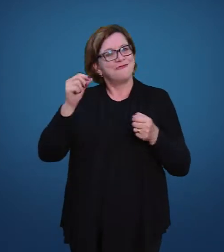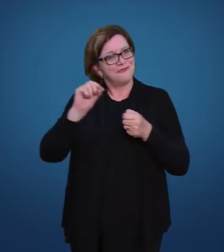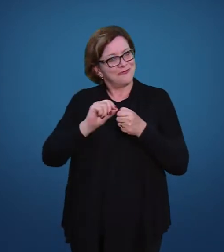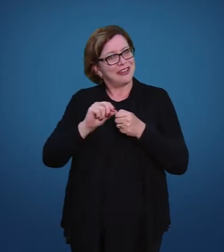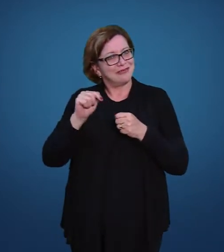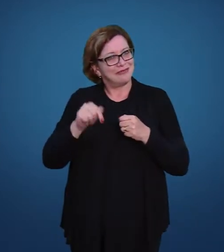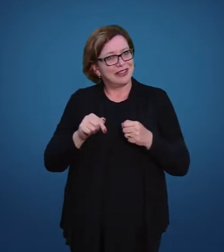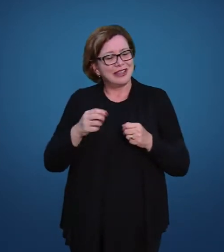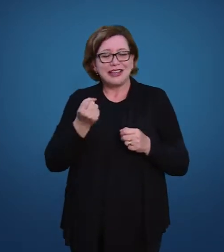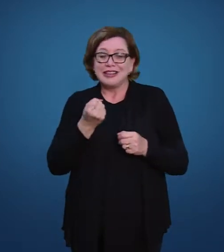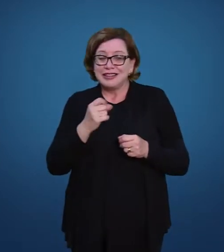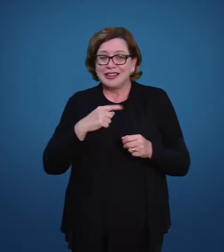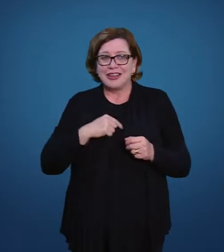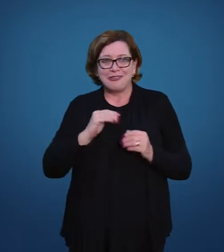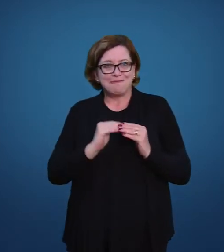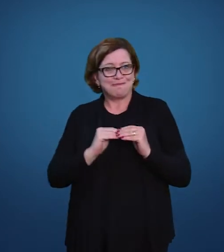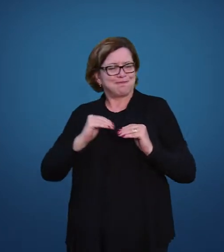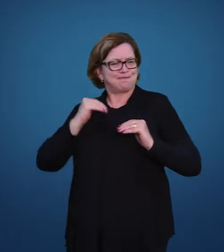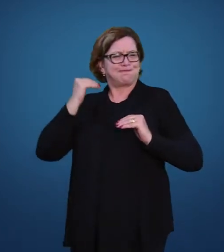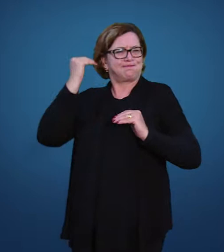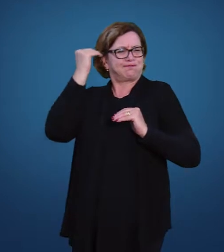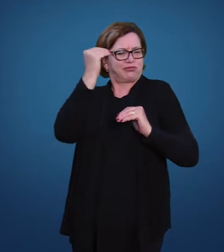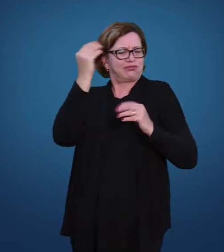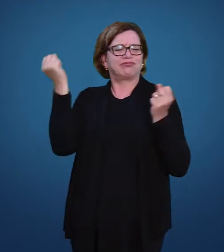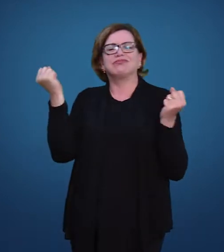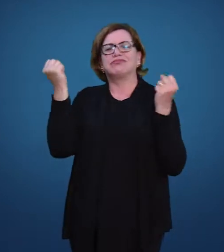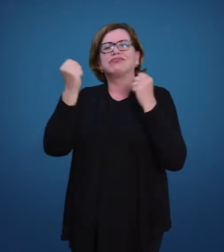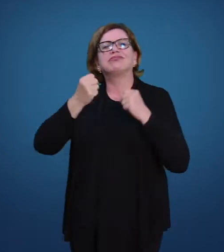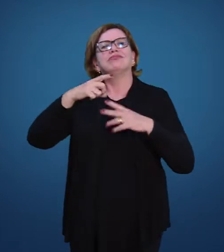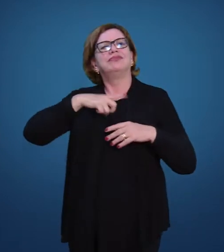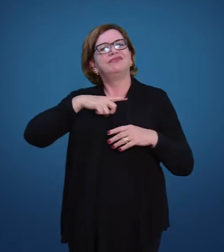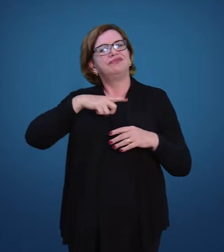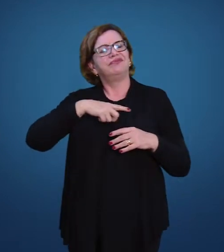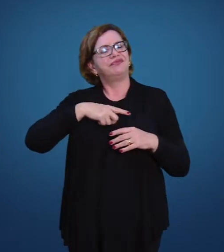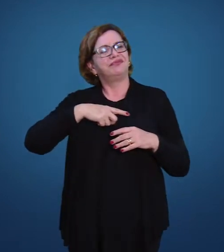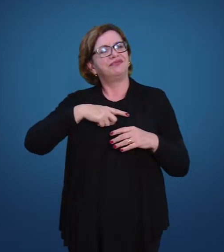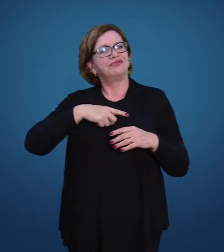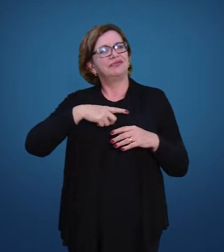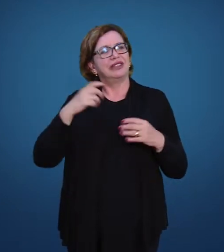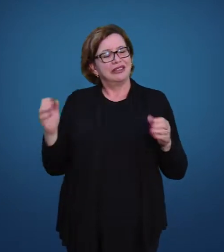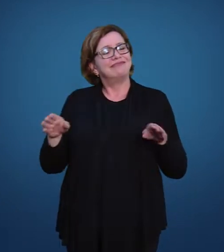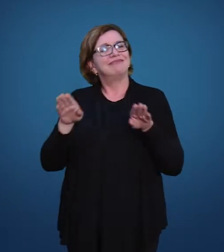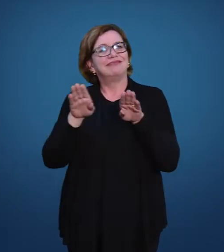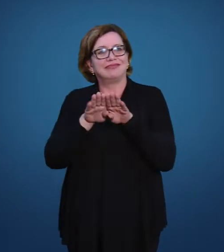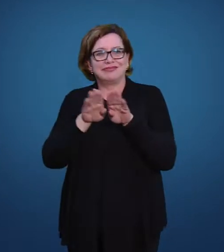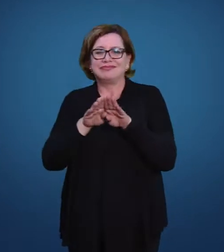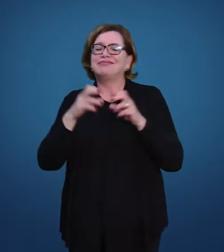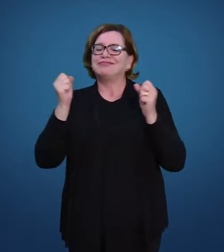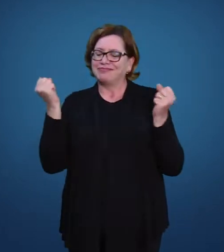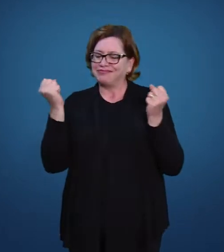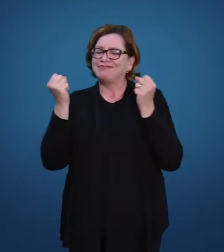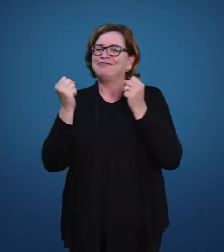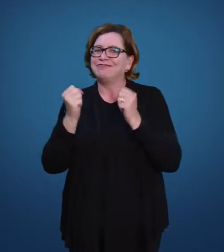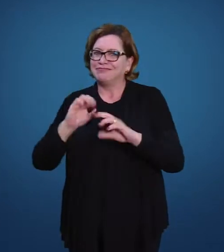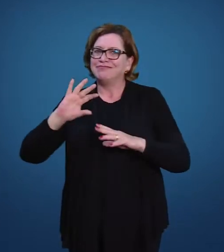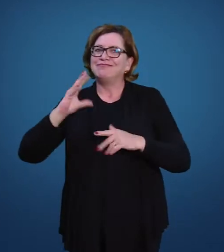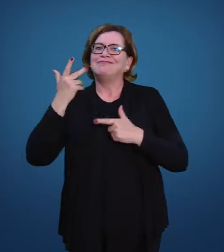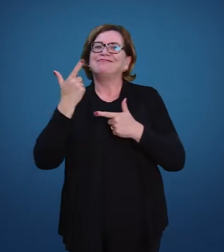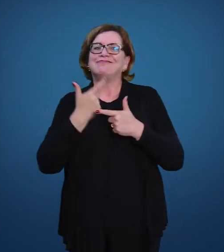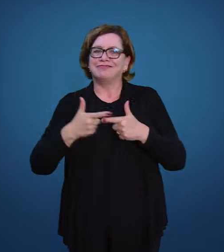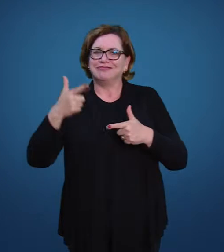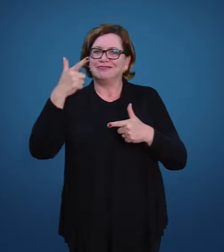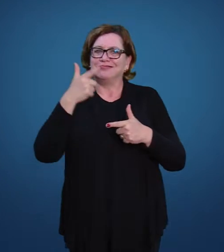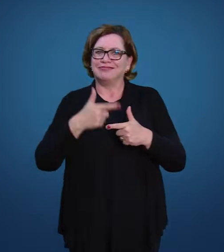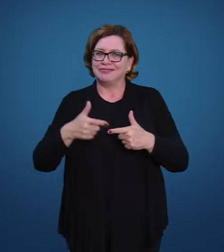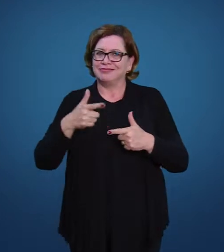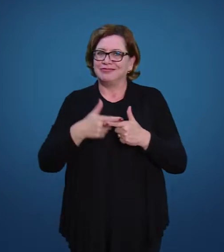embaixo, se eu estiver num poder maior, com uma proporção muito maior nas minhas ações, então eu também vou incorrer em problemas assim. E